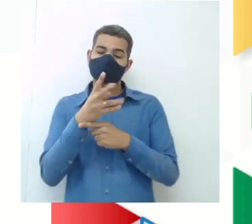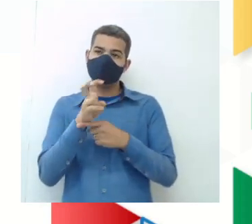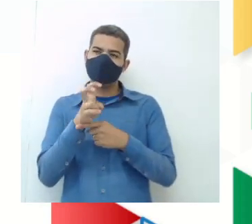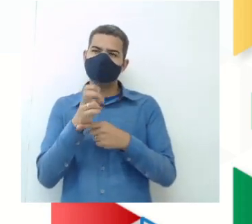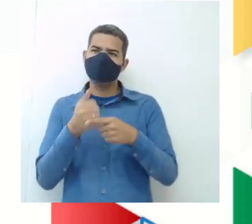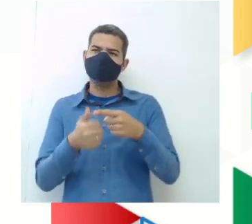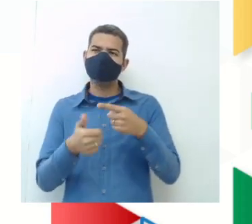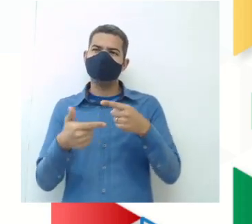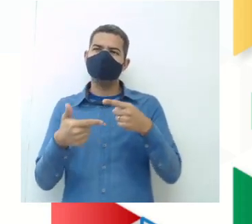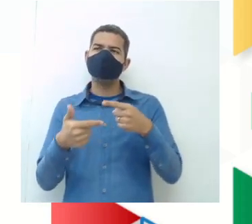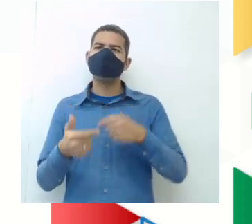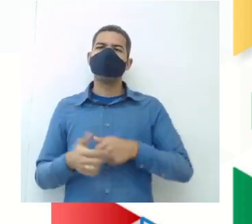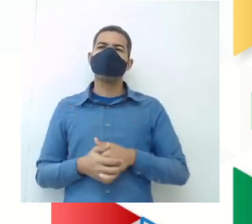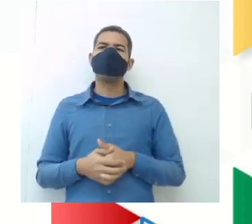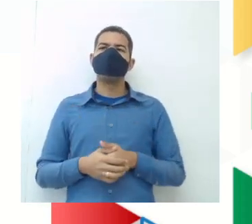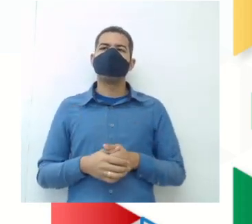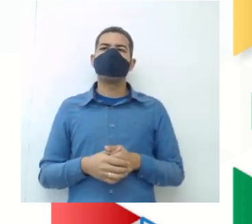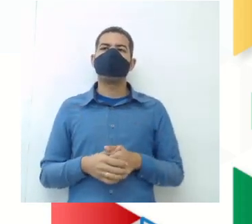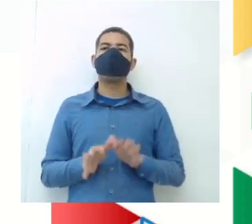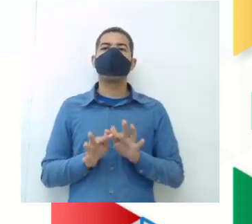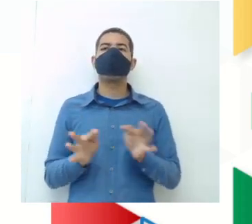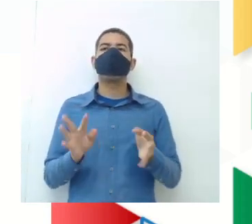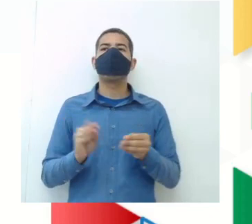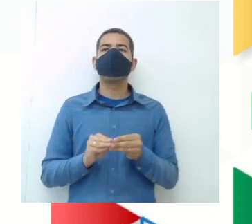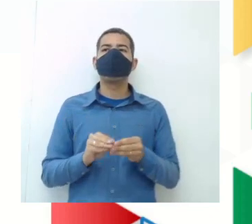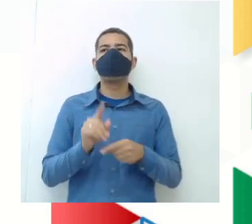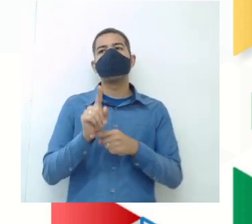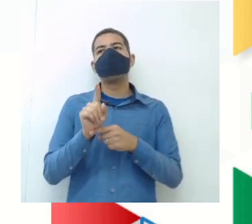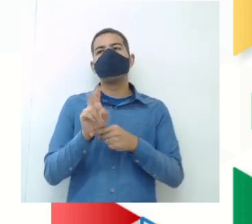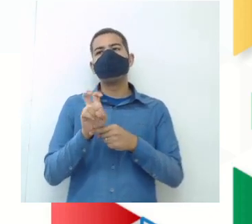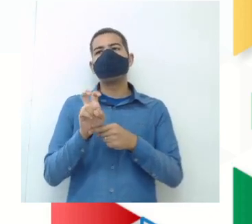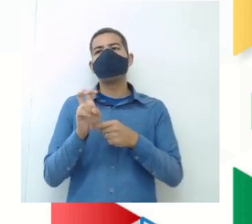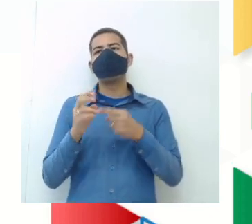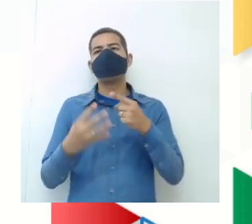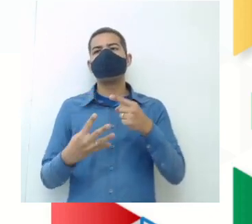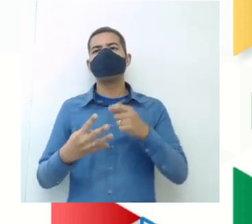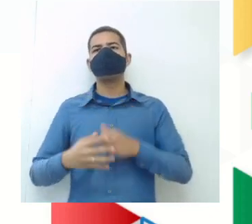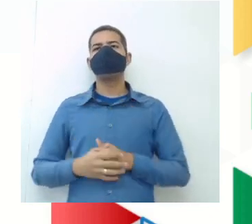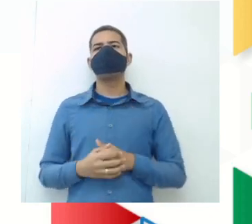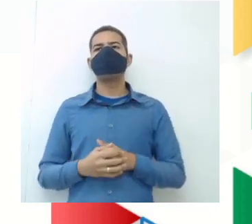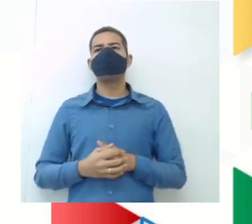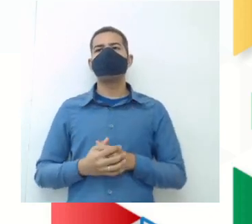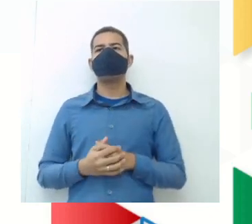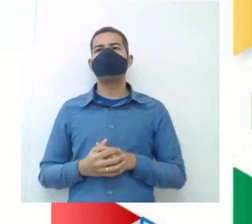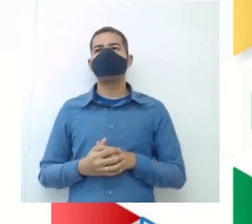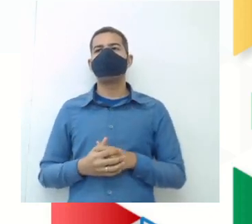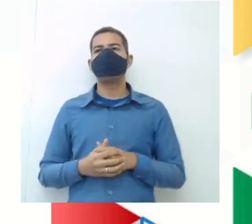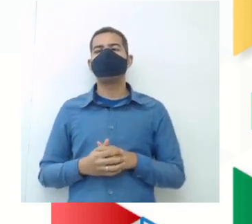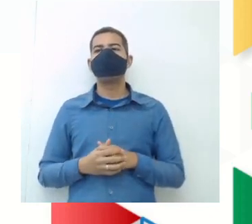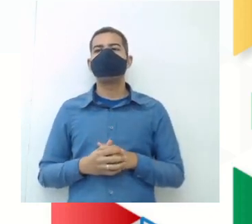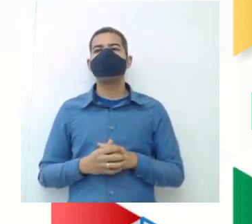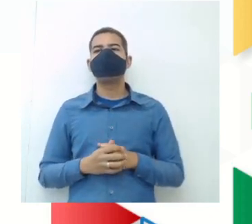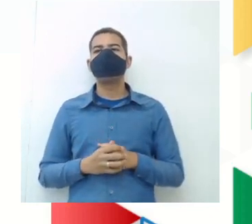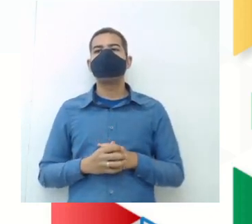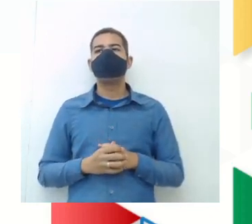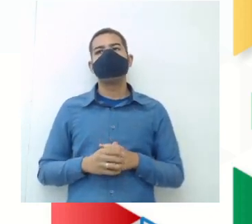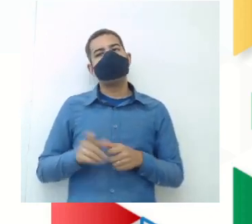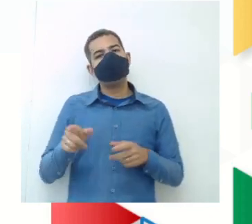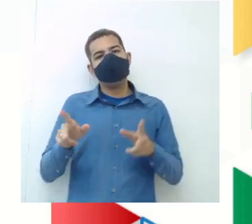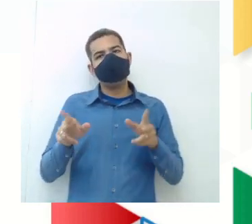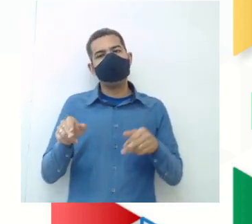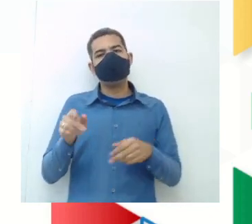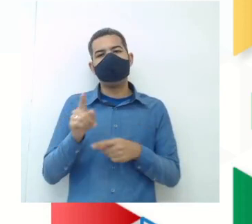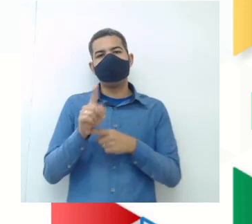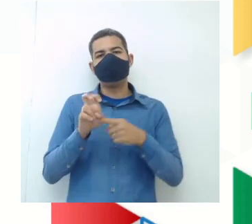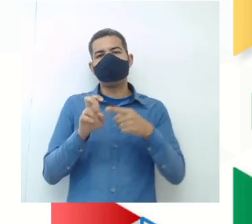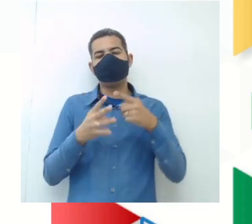sobre 12, tá bom? Vamos simplificar. 45 sobre 12 dá 15 sobre 4. Letra A é igual,